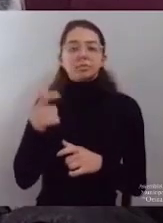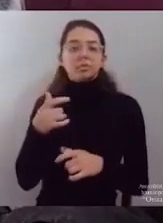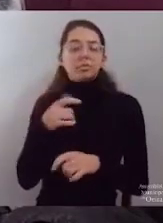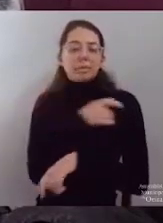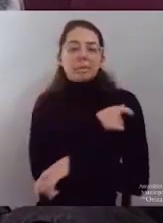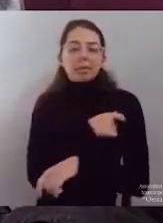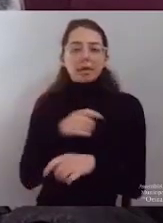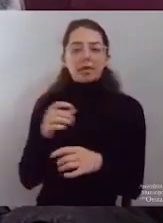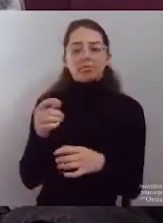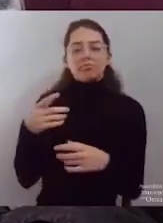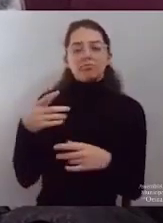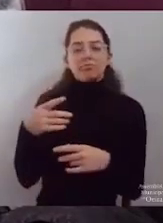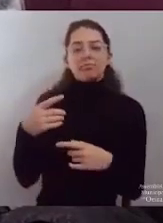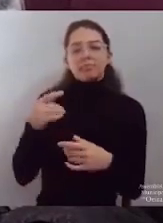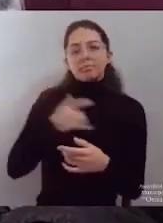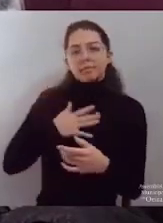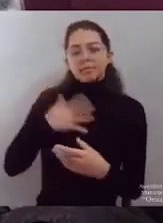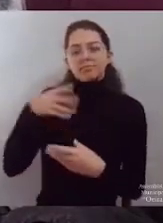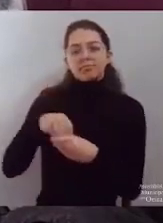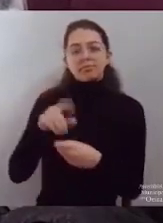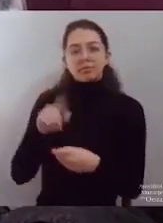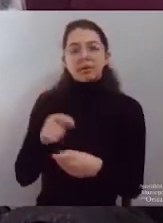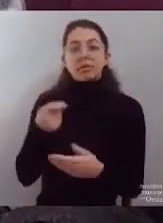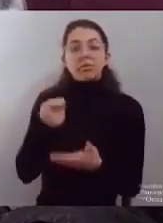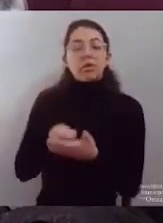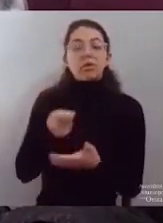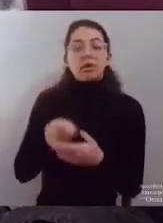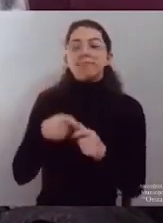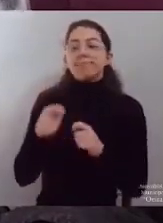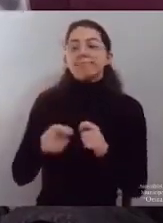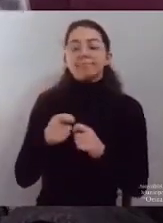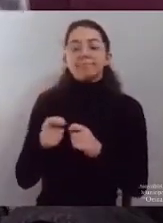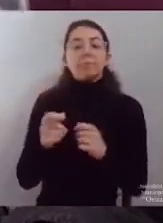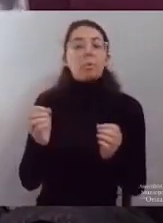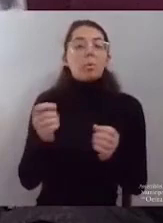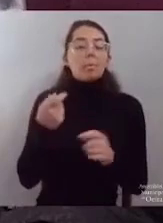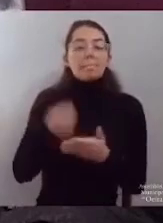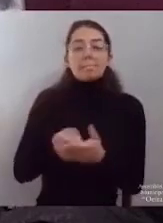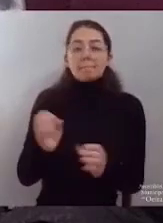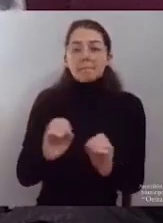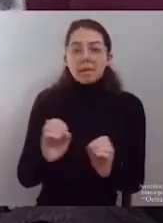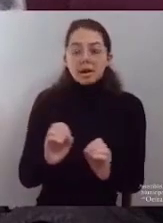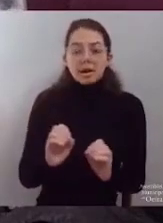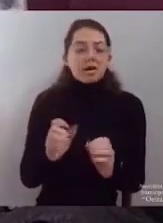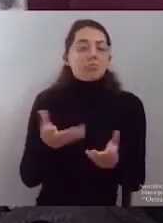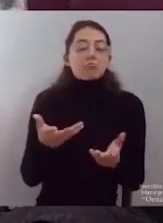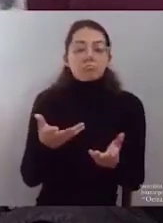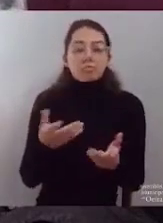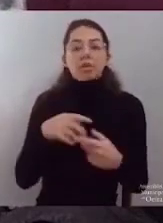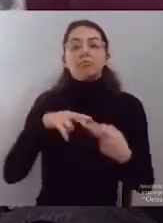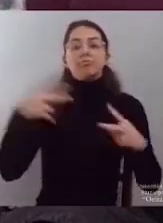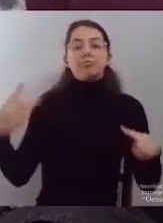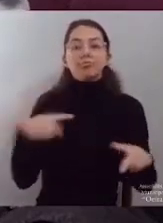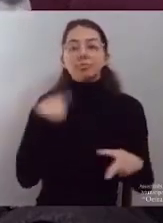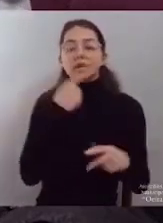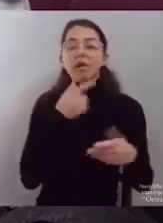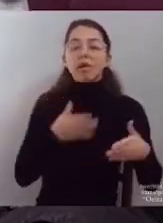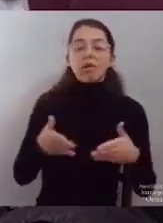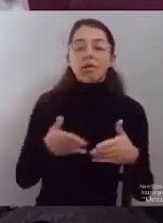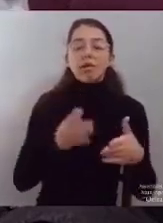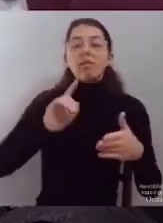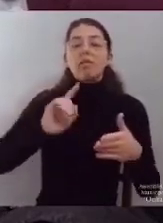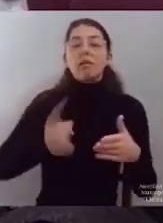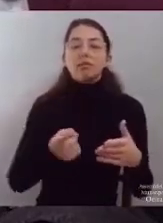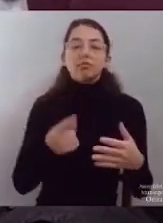pagam sequer a cota e nem contratam serviços, gostaríamos de saber qual a estratégia da Câmara Municipal de Oeiras e que caminho vai adotar, isto